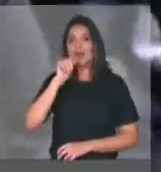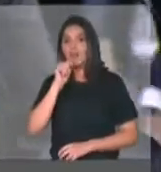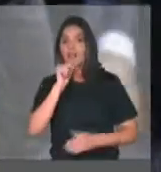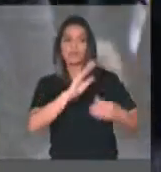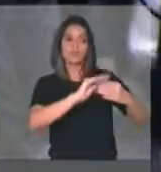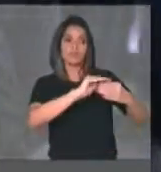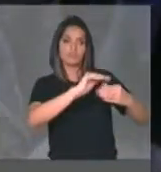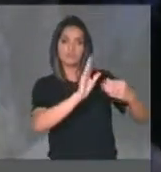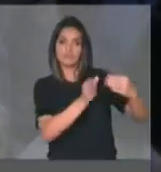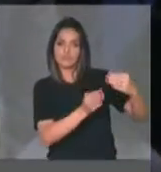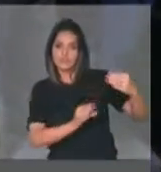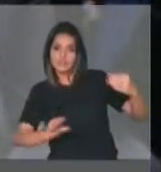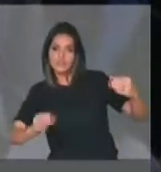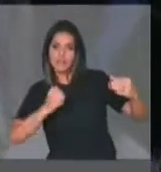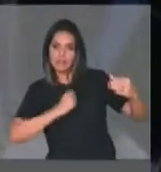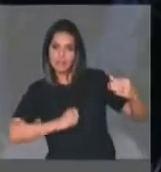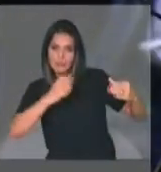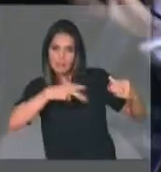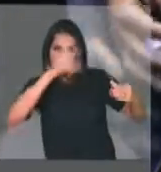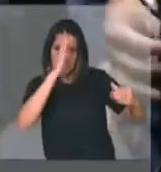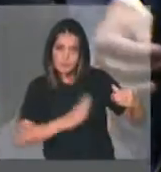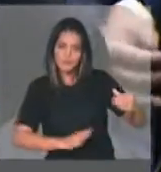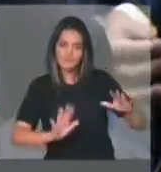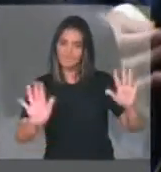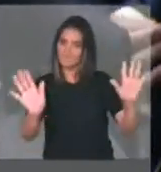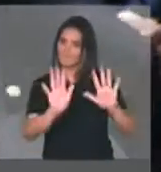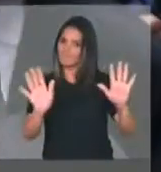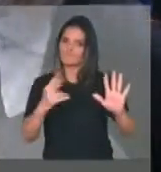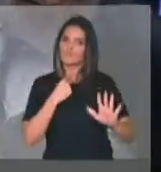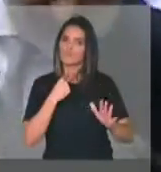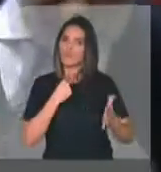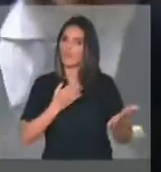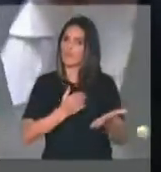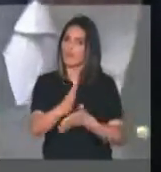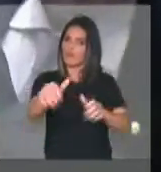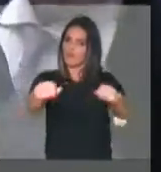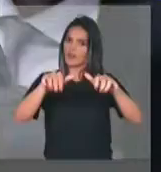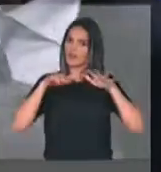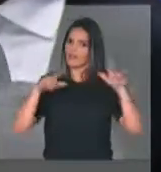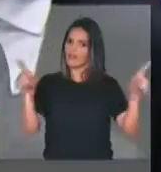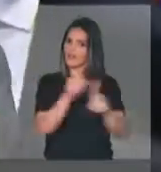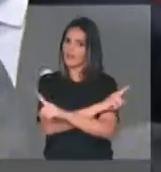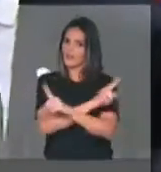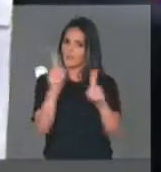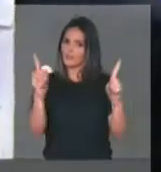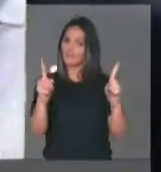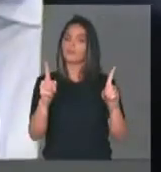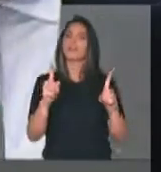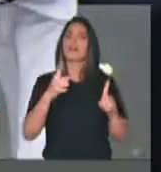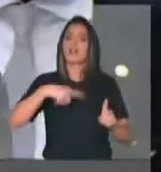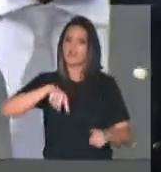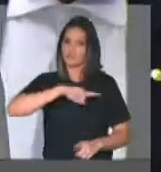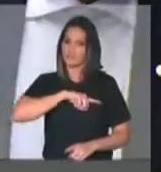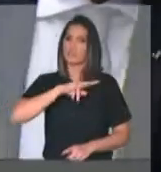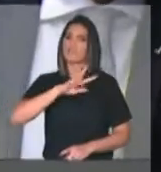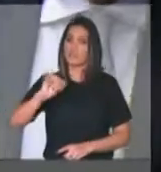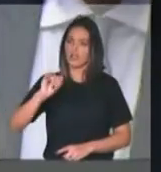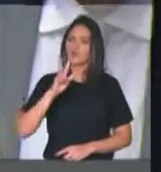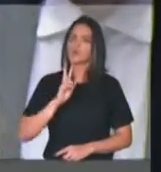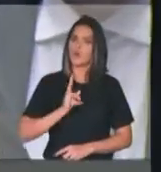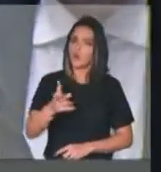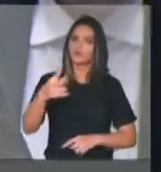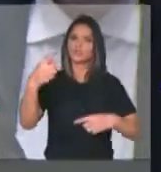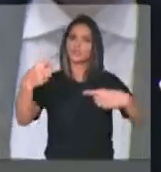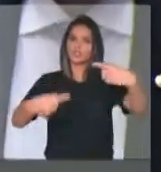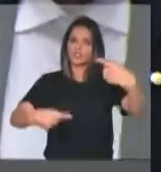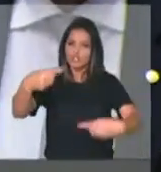saneamento no Brasil não venha a ser aprovada por esse plenário. É fundamental que a gente consiga